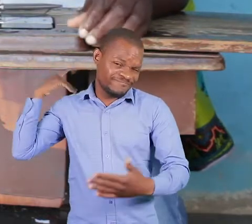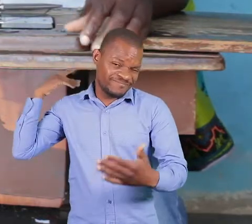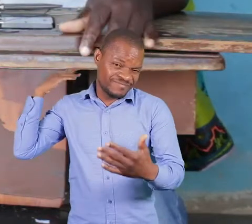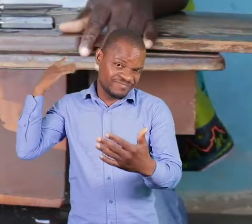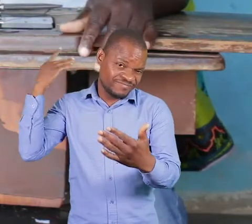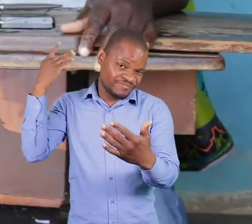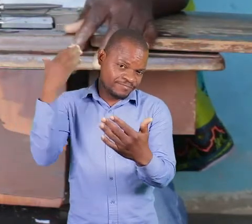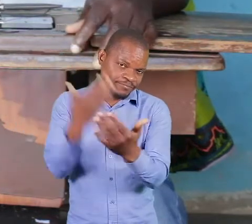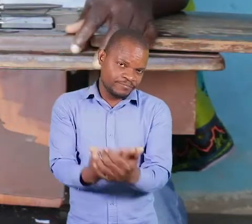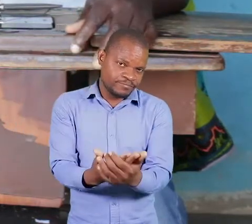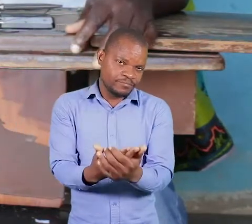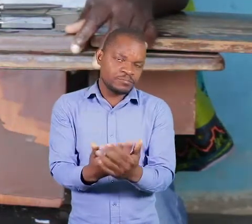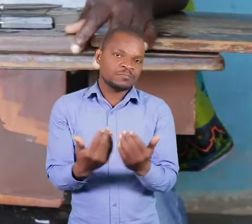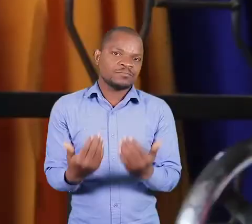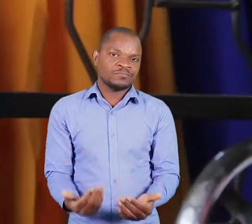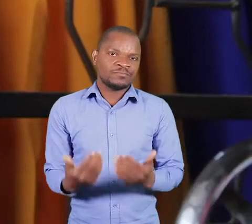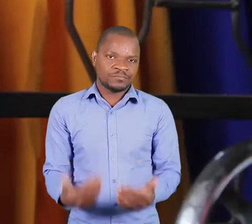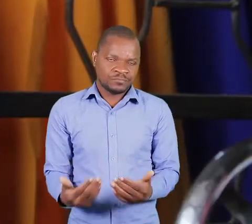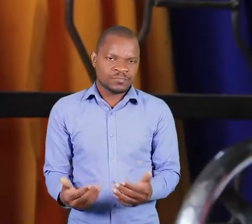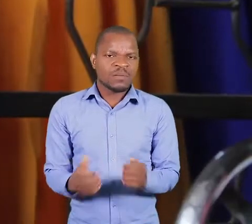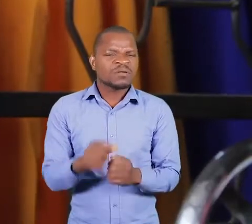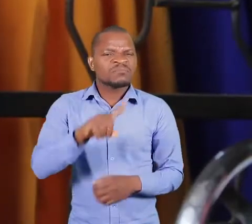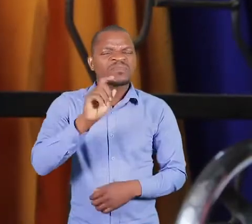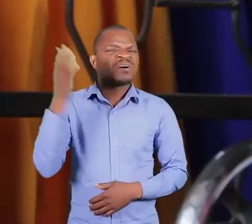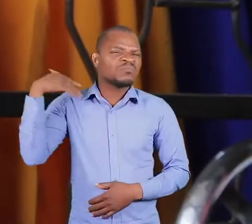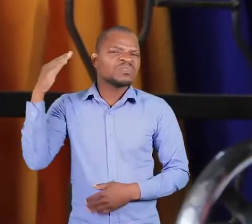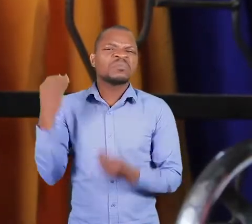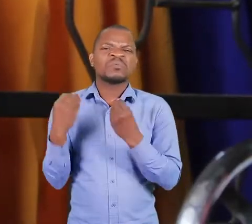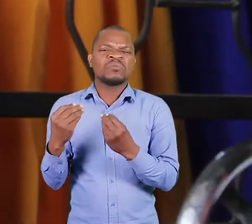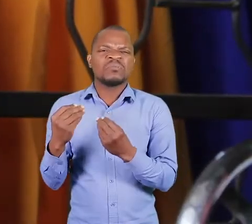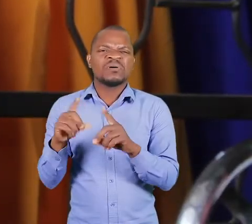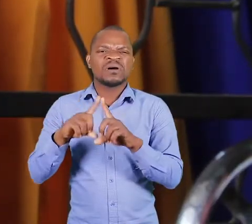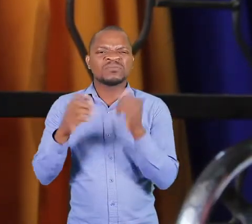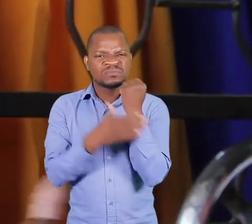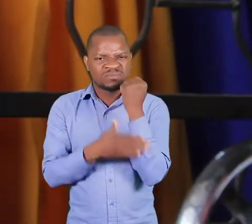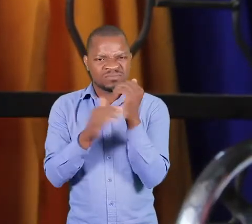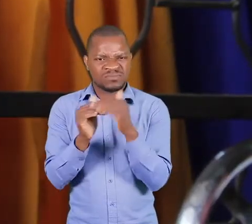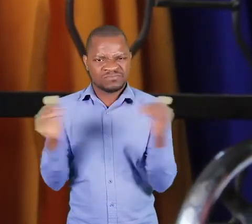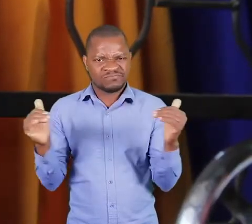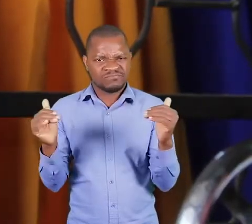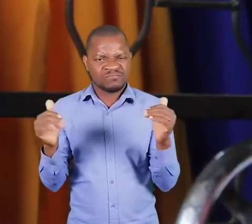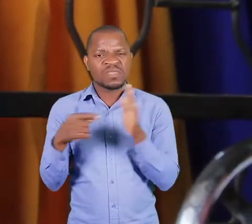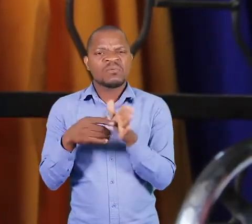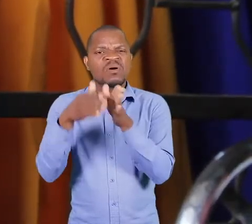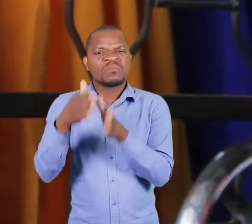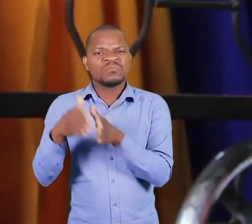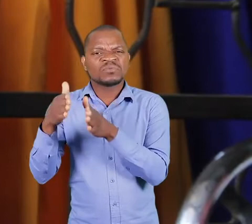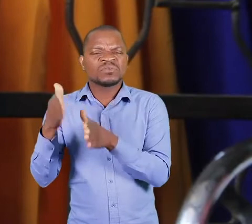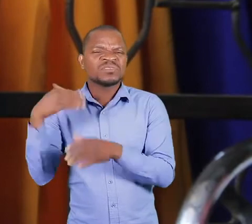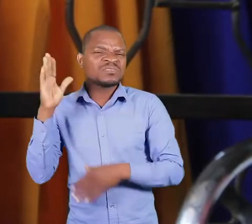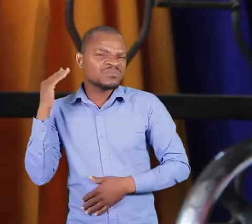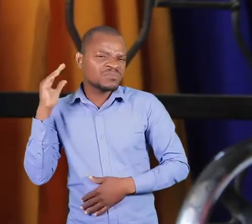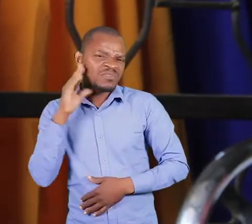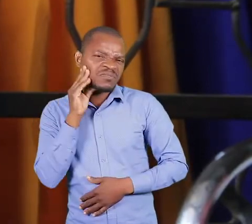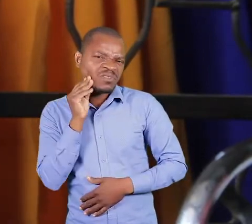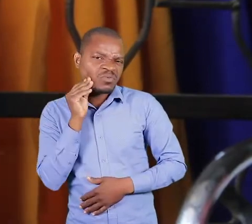tempo. Está a ser passada de geração em geração. Será que lá também era motivo de ciúmes, lá atrás, com os nossos avós